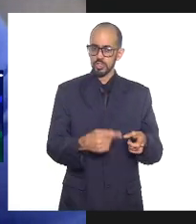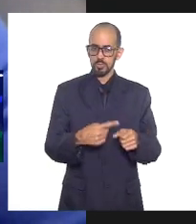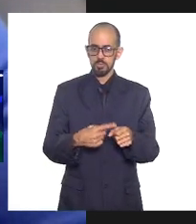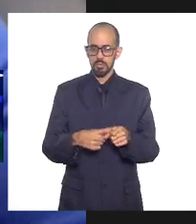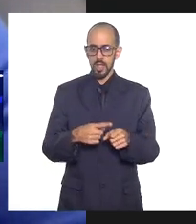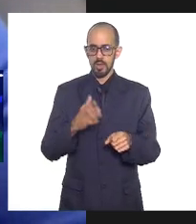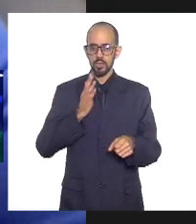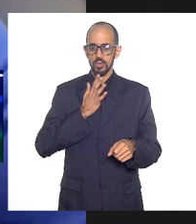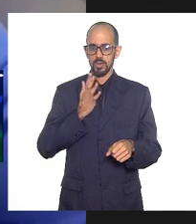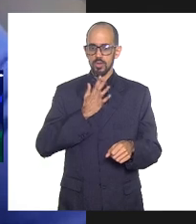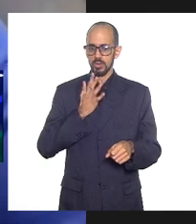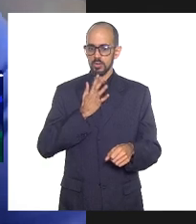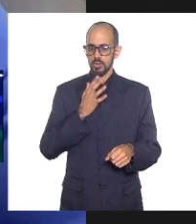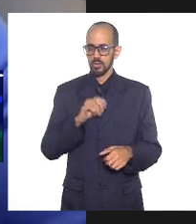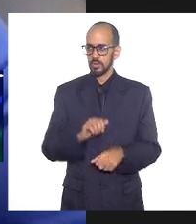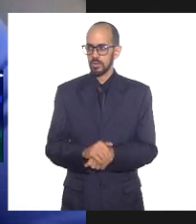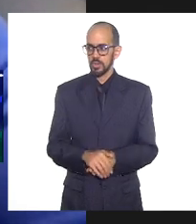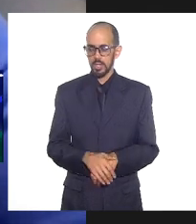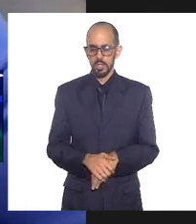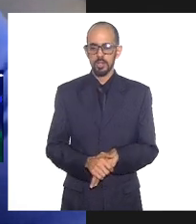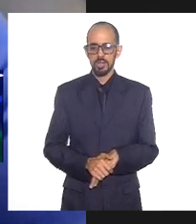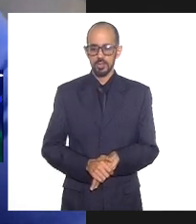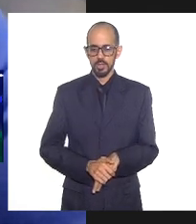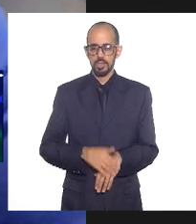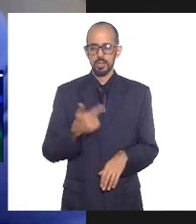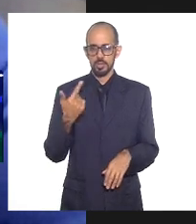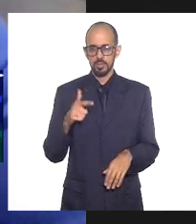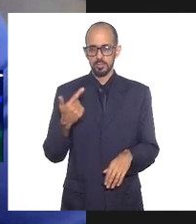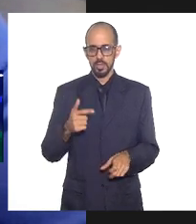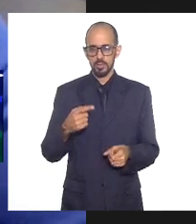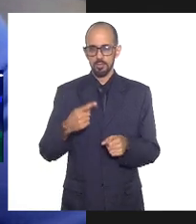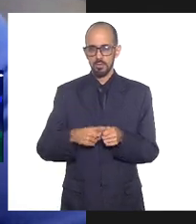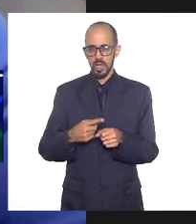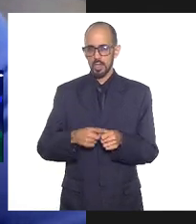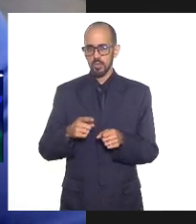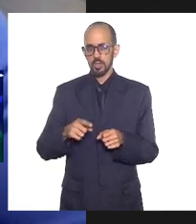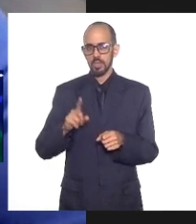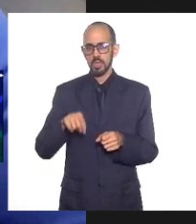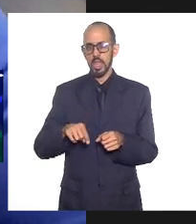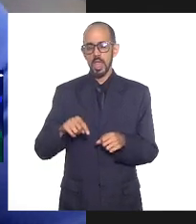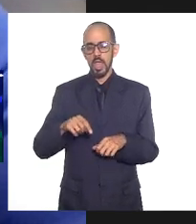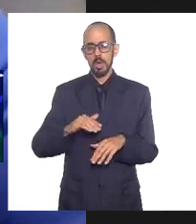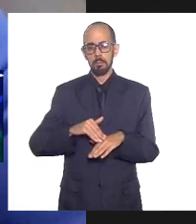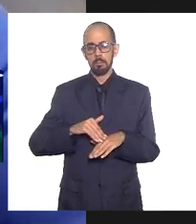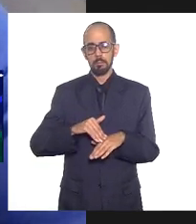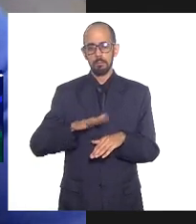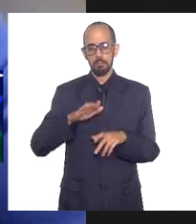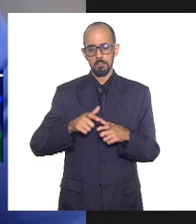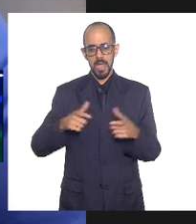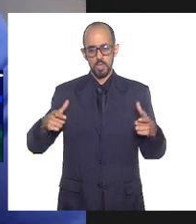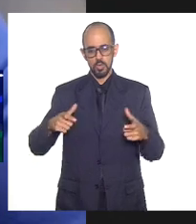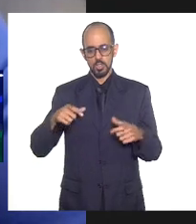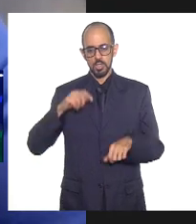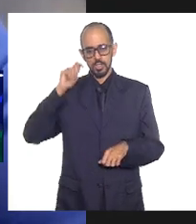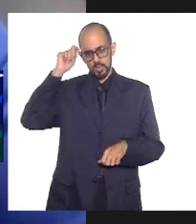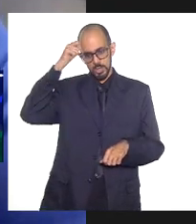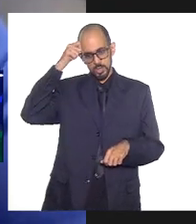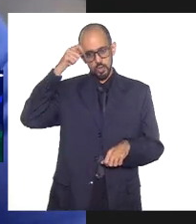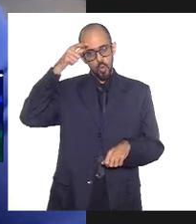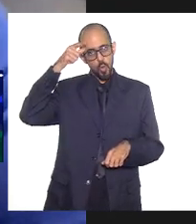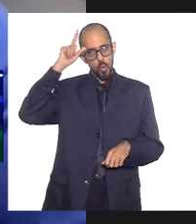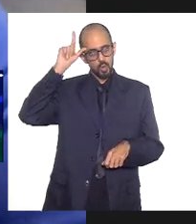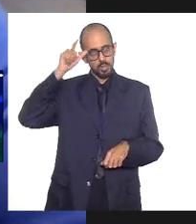alta, porque não são os bairros prioritariamente negros. Ontem quilombo, hoje favela é